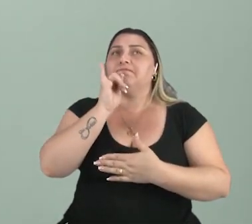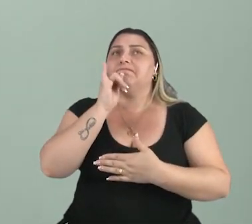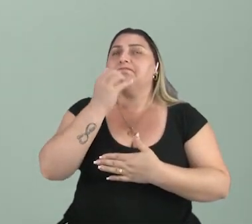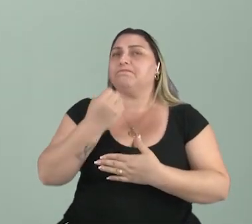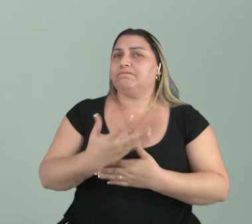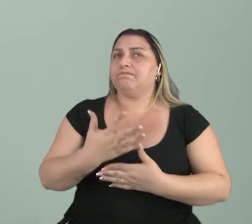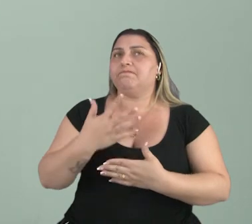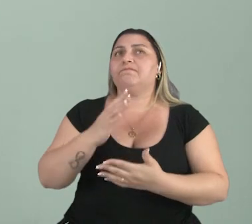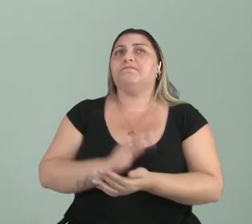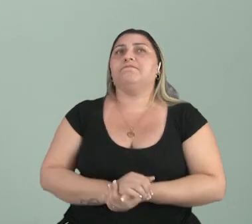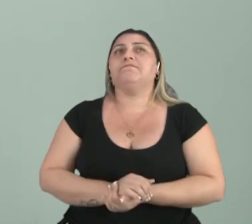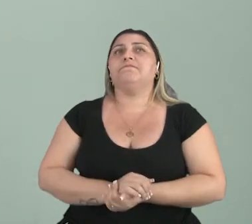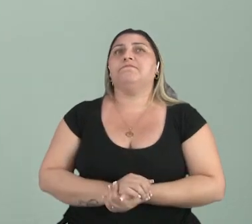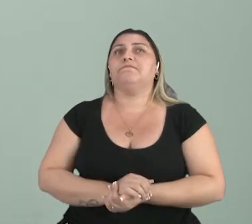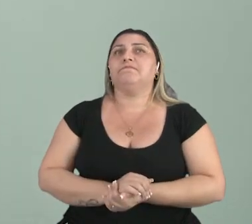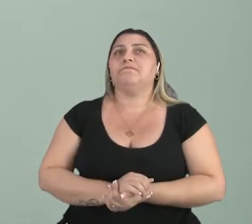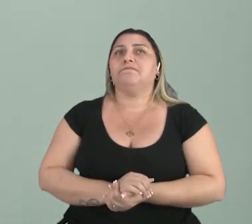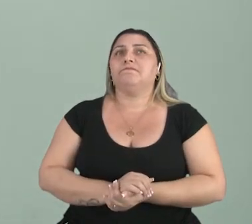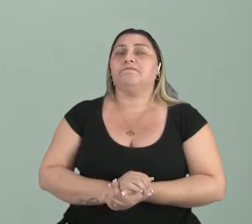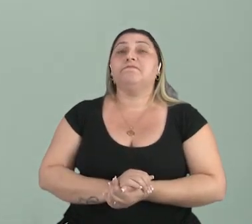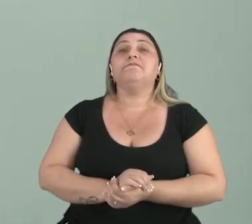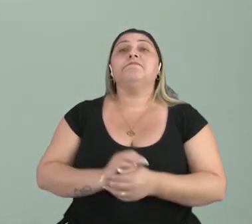bem interessante. No mais,